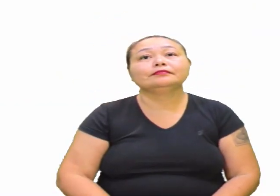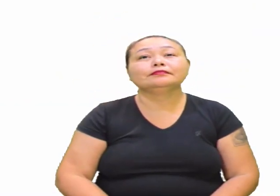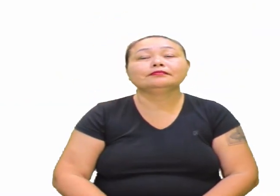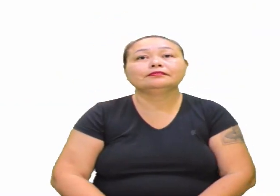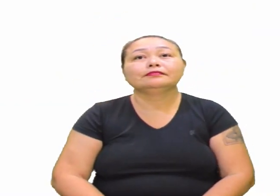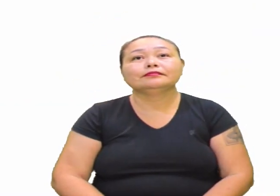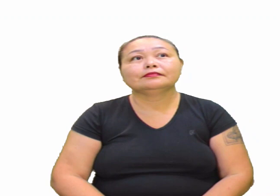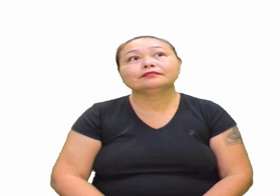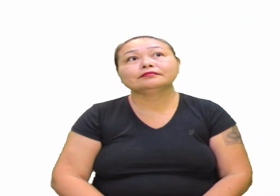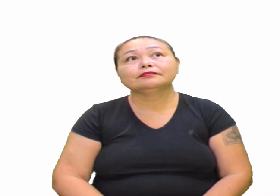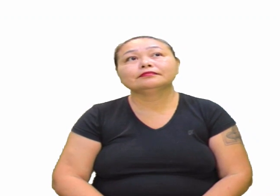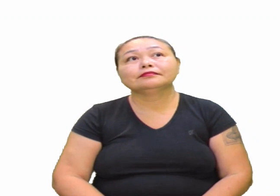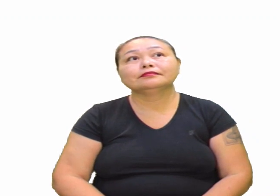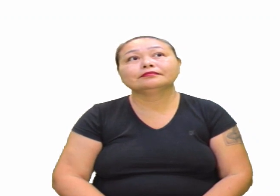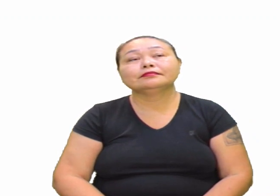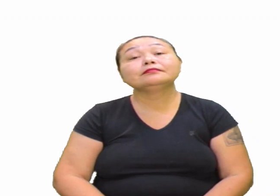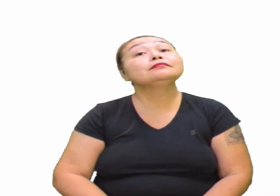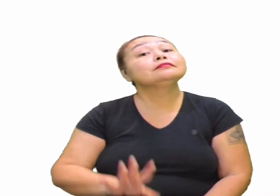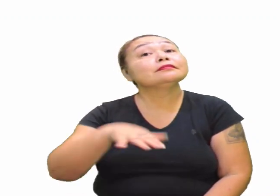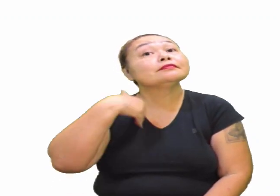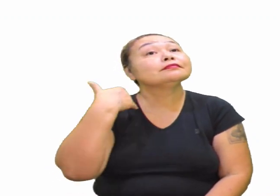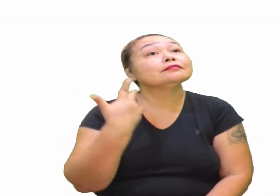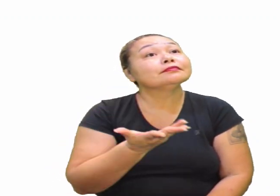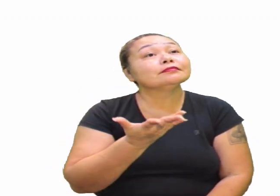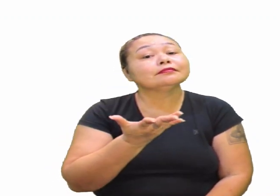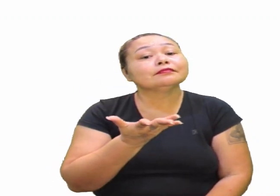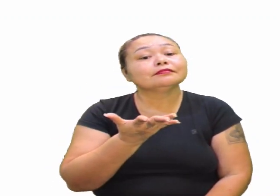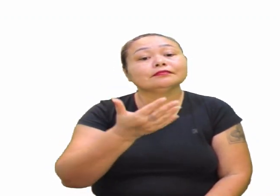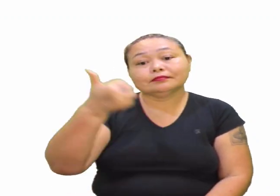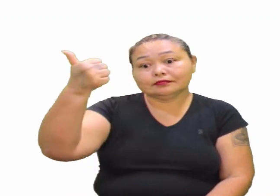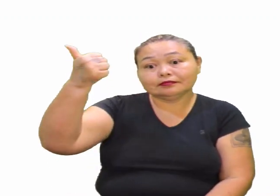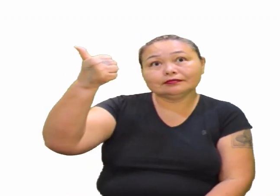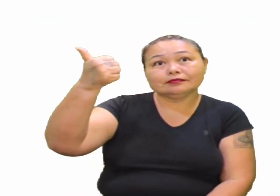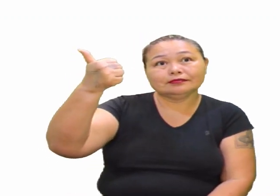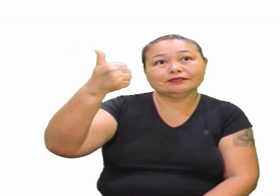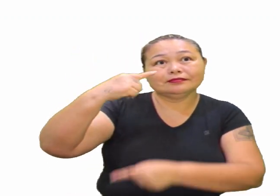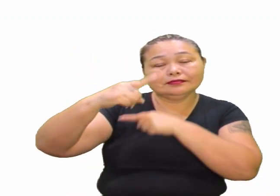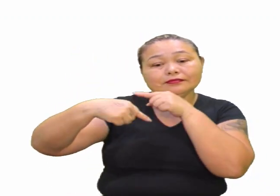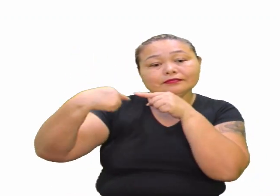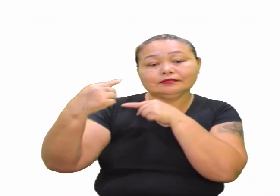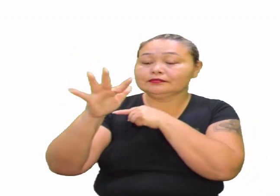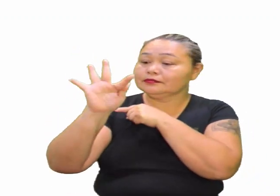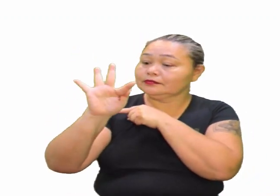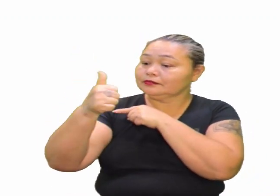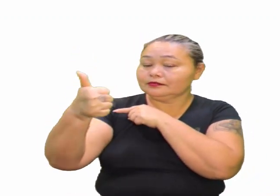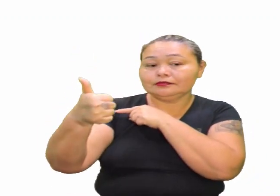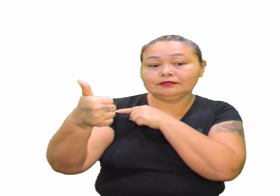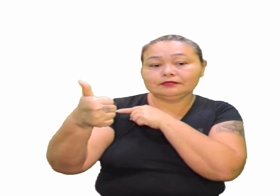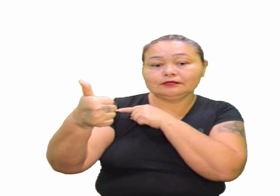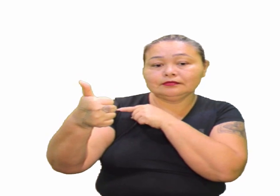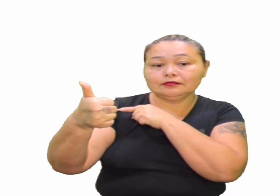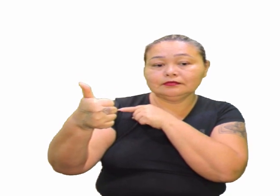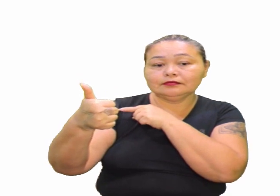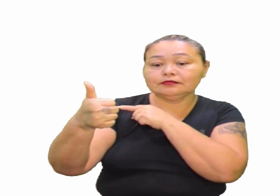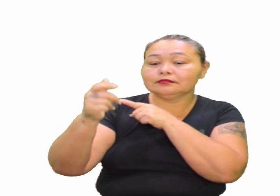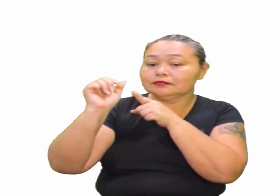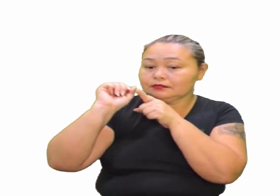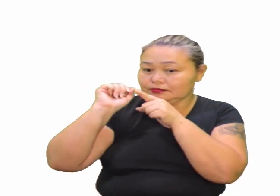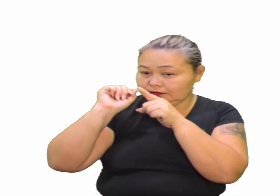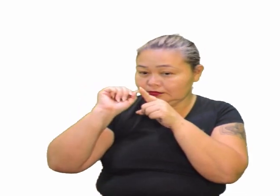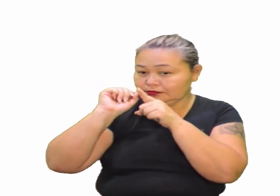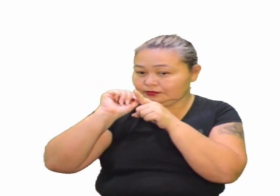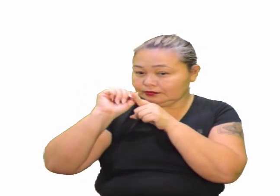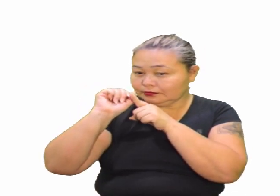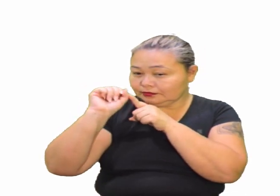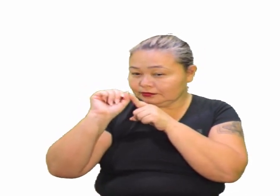E aí, ó, primeira geração, F1. Quando o espermatozoide,